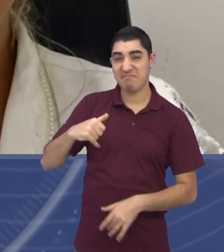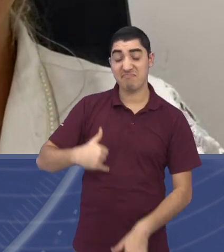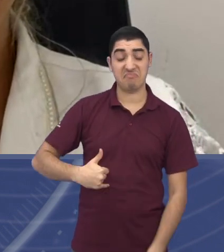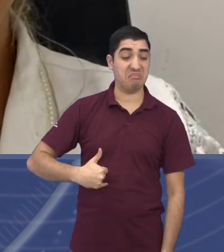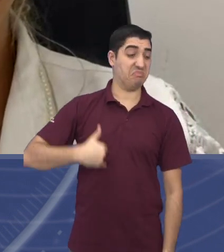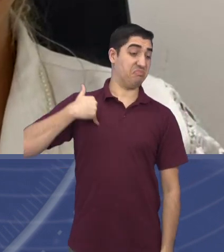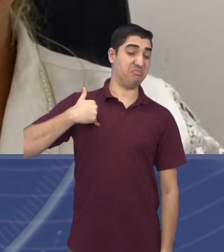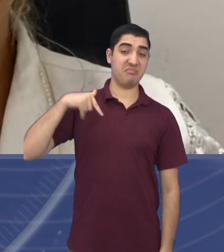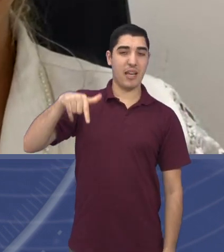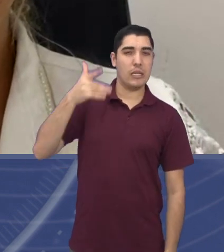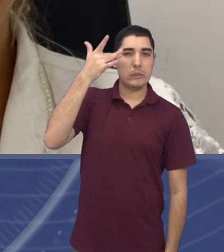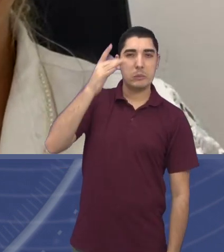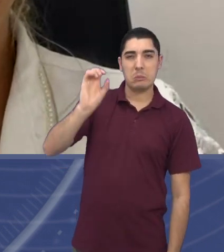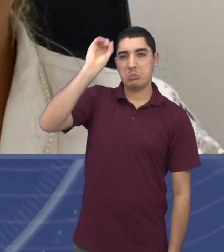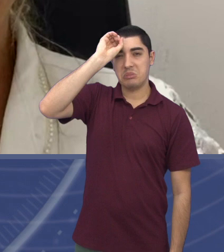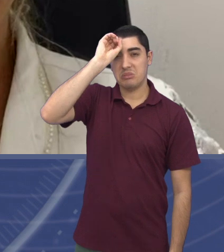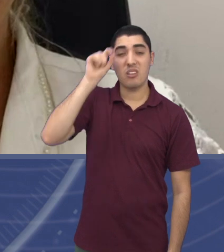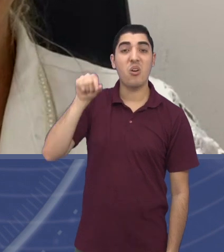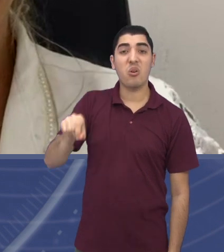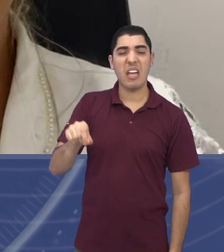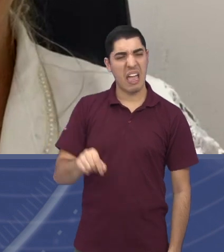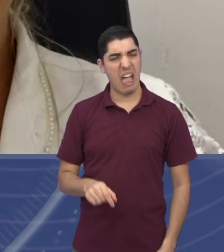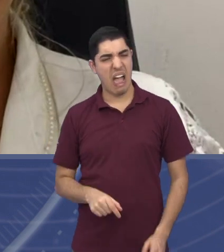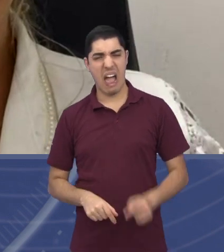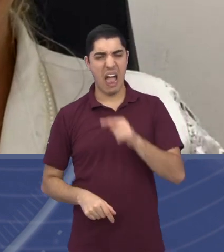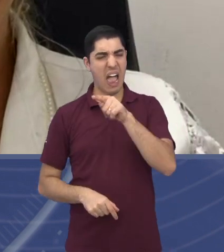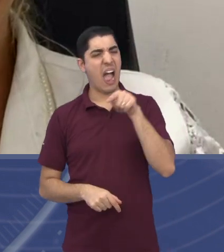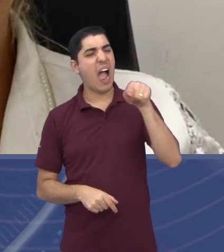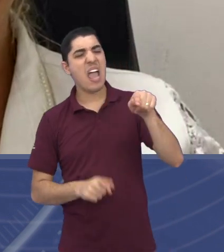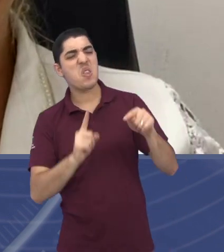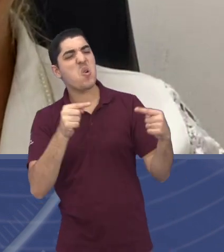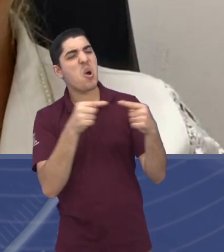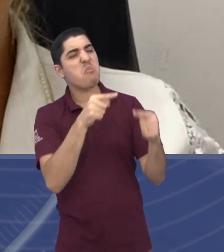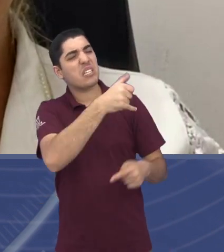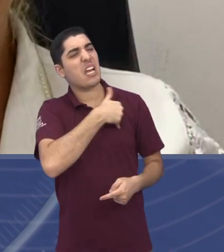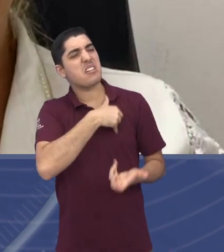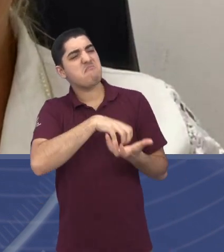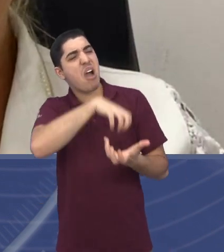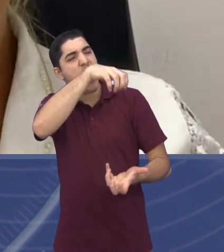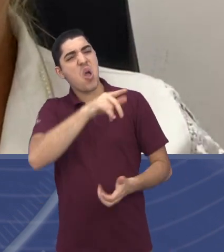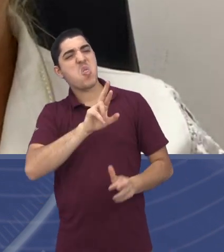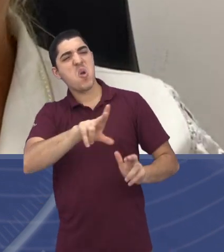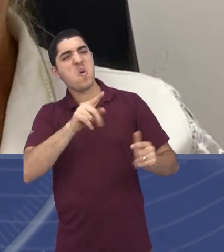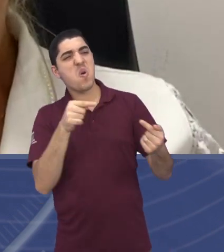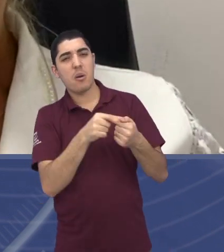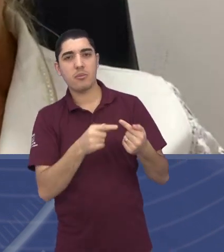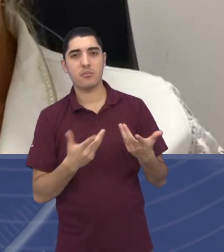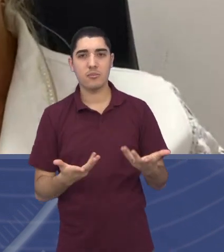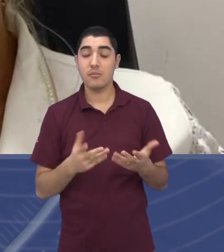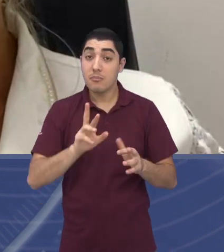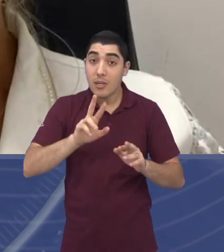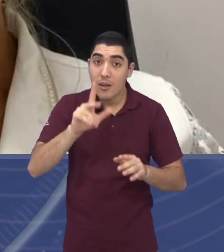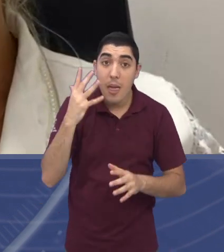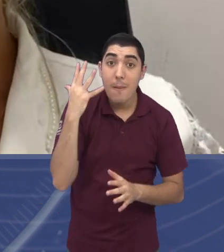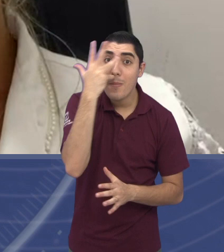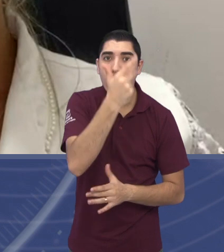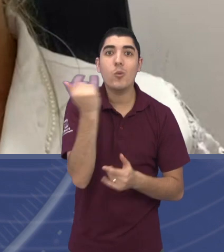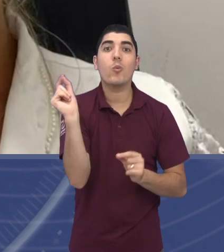de fato, rotulando, mas isso não é coisa para pessoas mais velhas e tudo mais. Essa experiência é muito bonita,